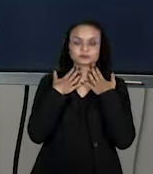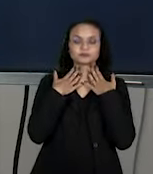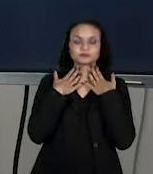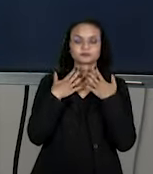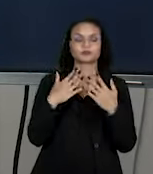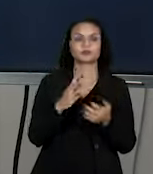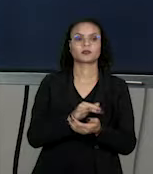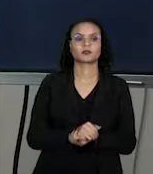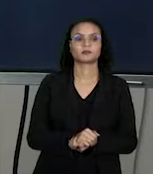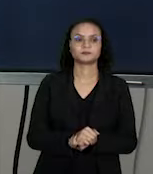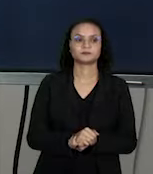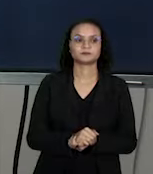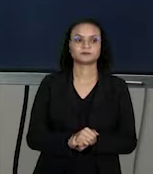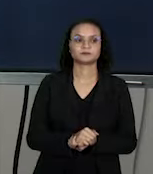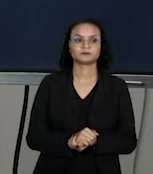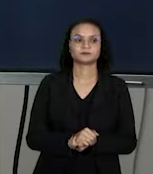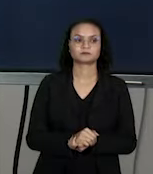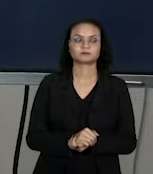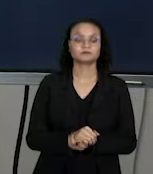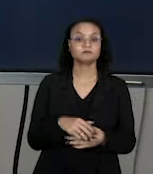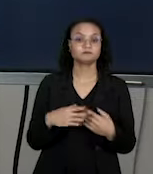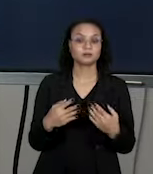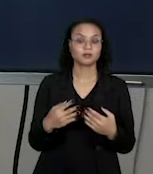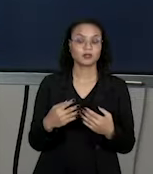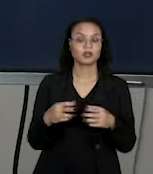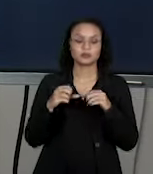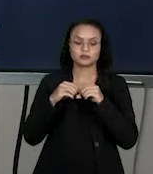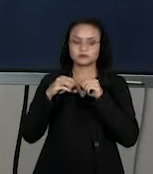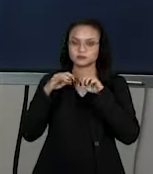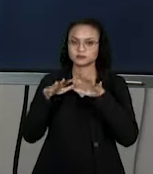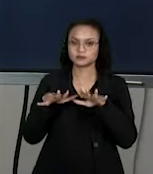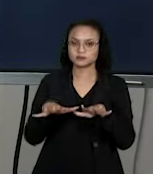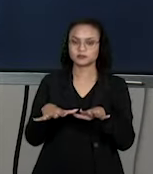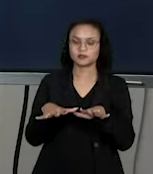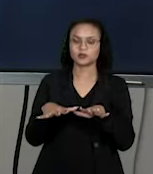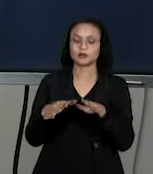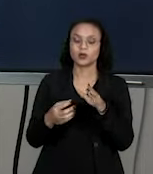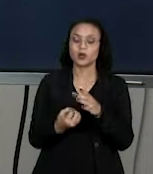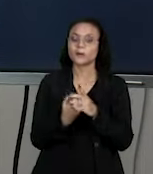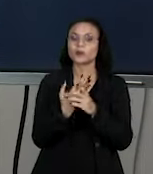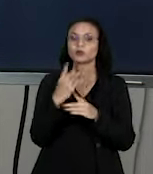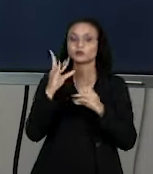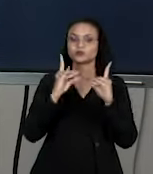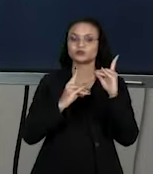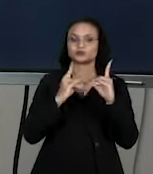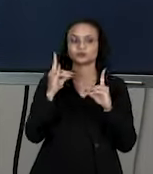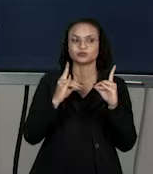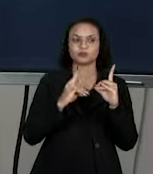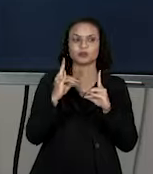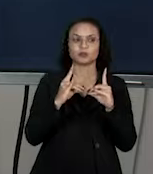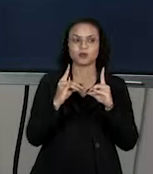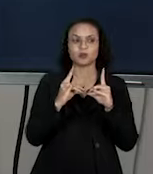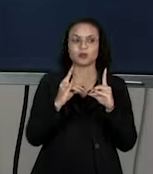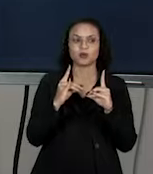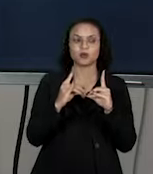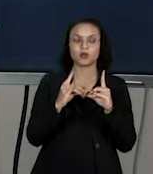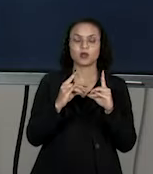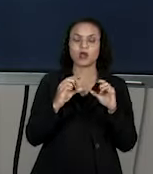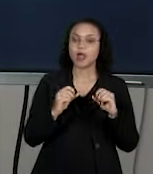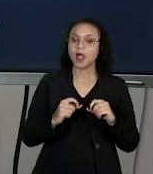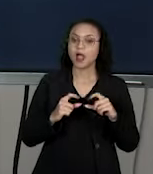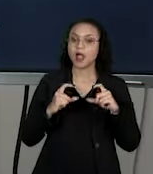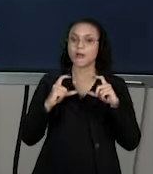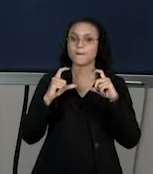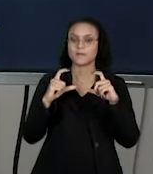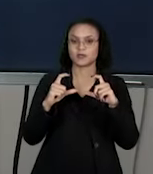próxima à traqueia. A paratireoide, gente, ela vai produzir um hormônio que vai aumentar, por exemplo, os níveis